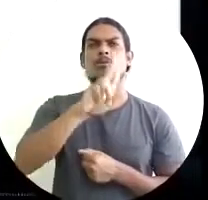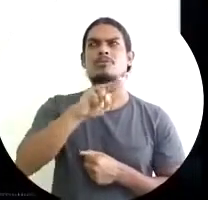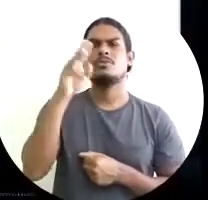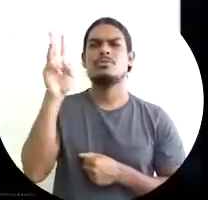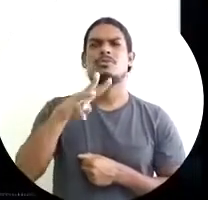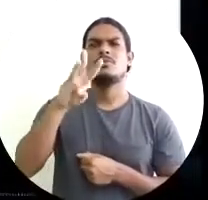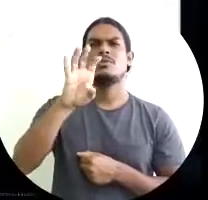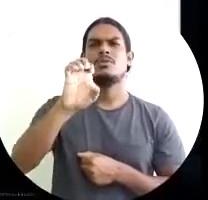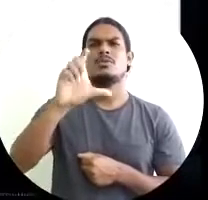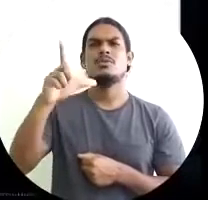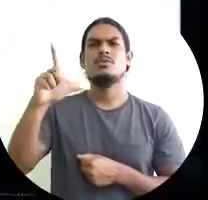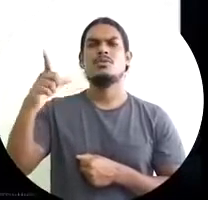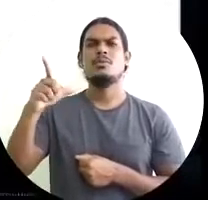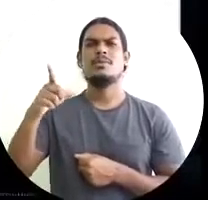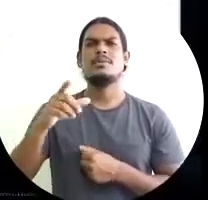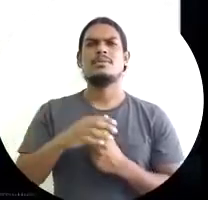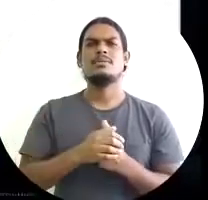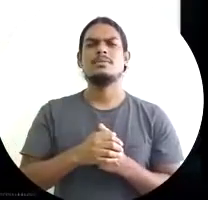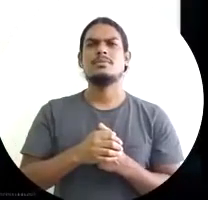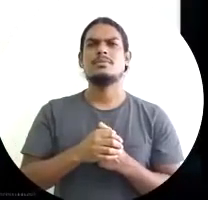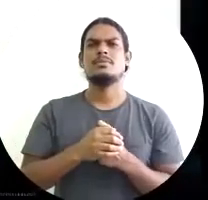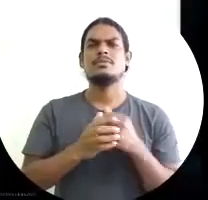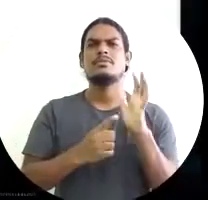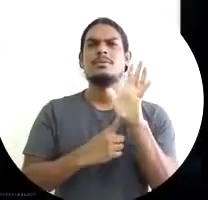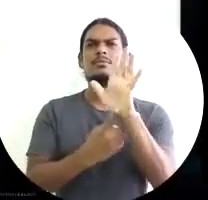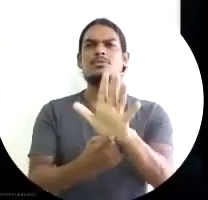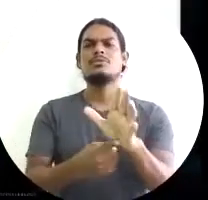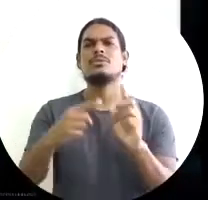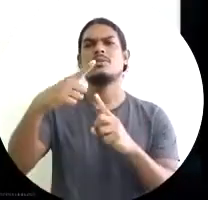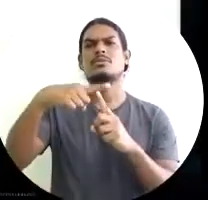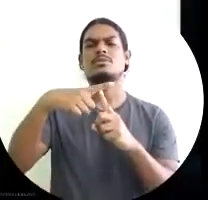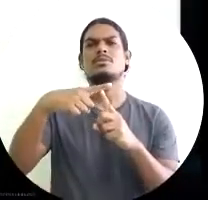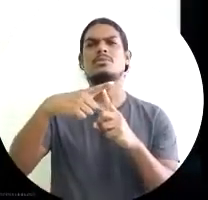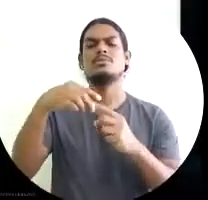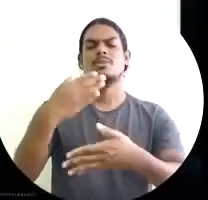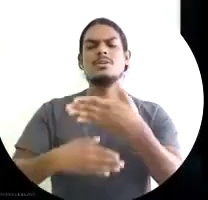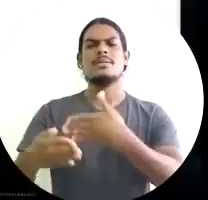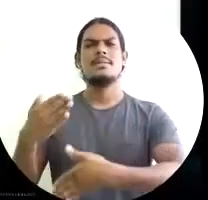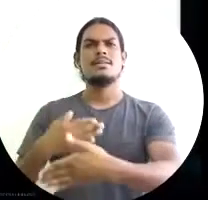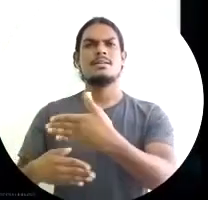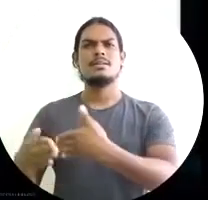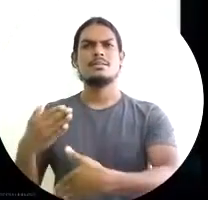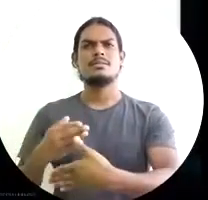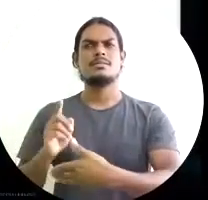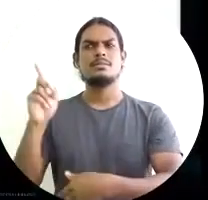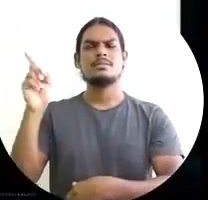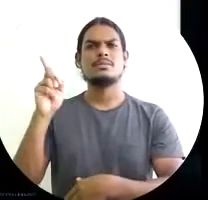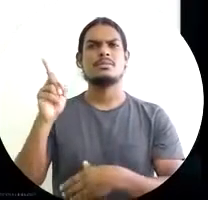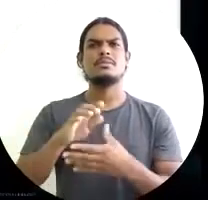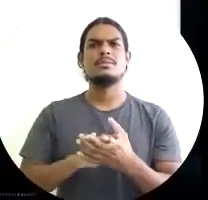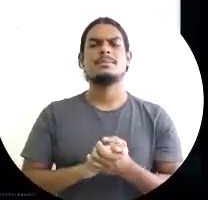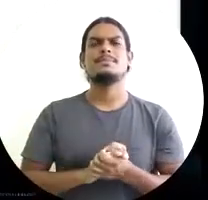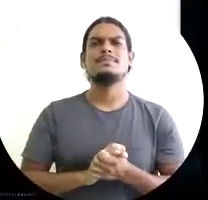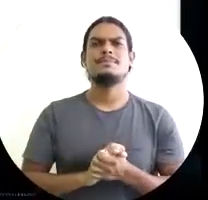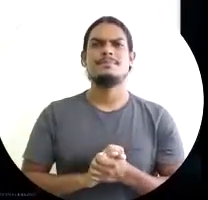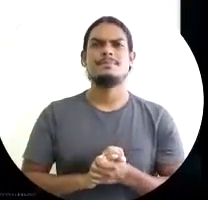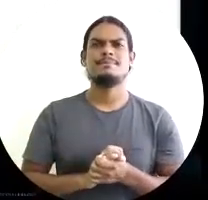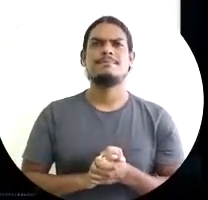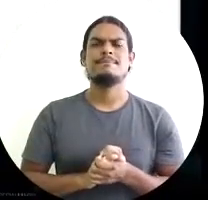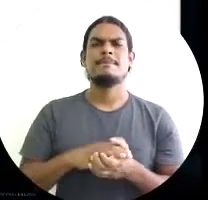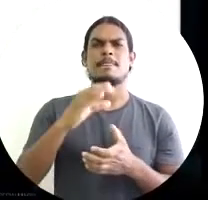ser o atributo que vai definir qual é o tipo de relação. Nesse caso, a relação é um style sheet, é